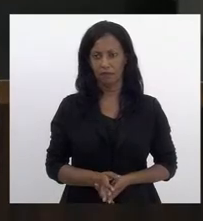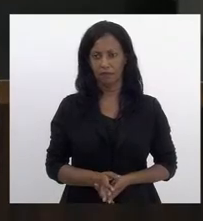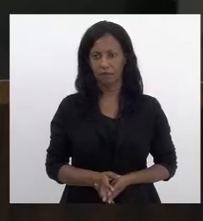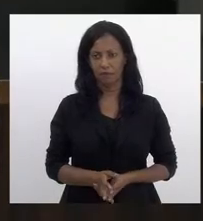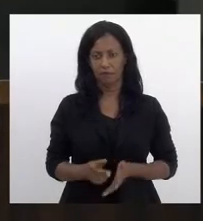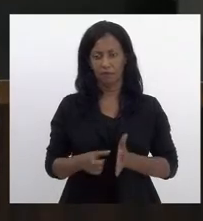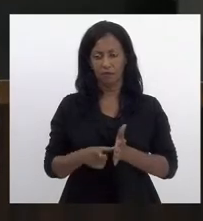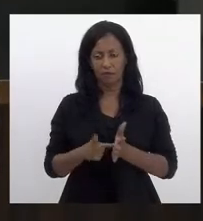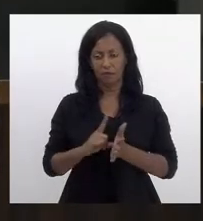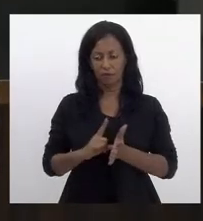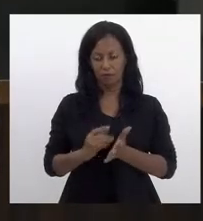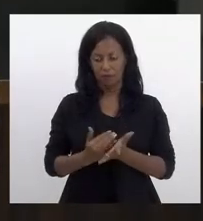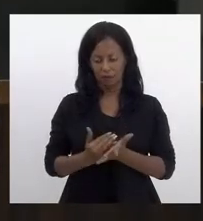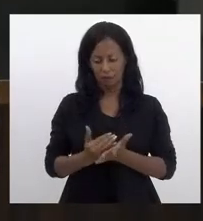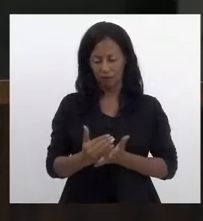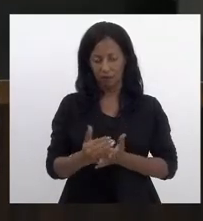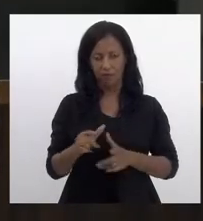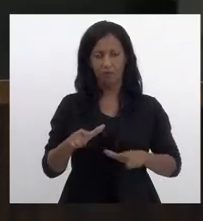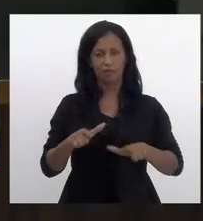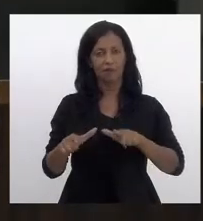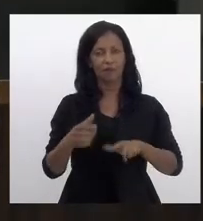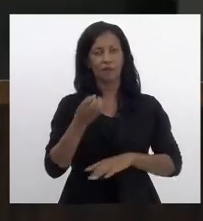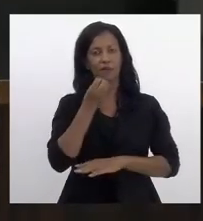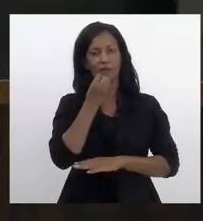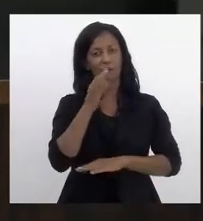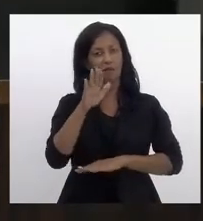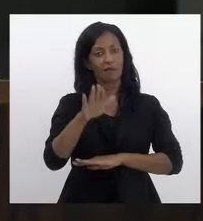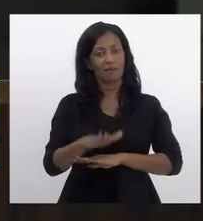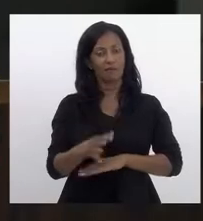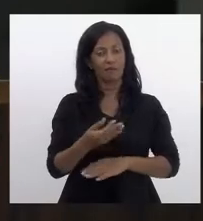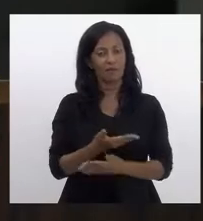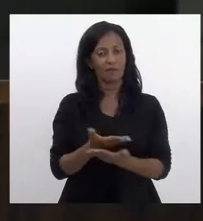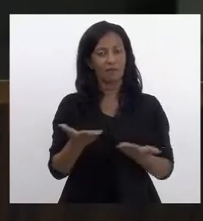Antes de começar os trabalhos, desejo boa tarde a todas e todos.